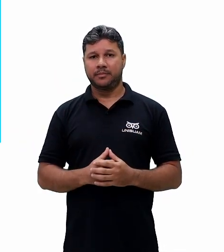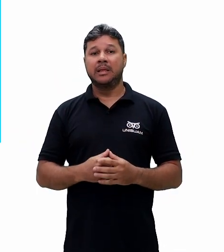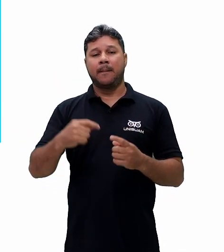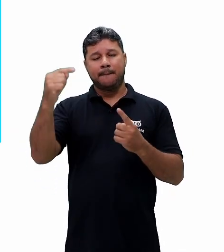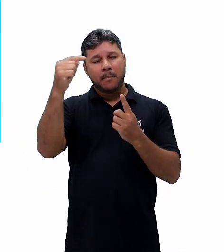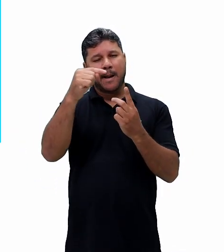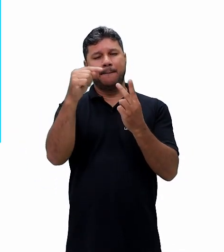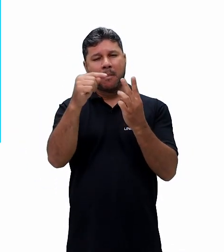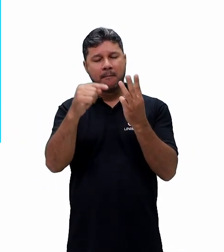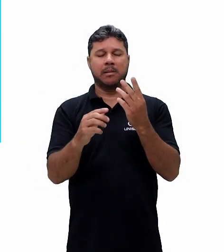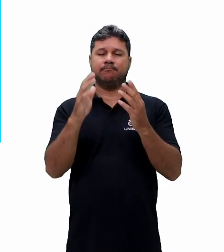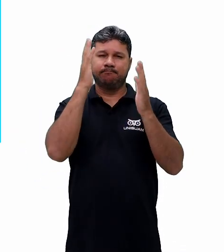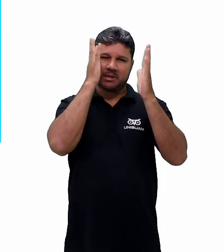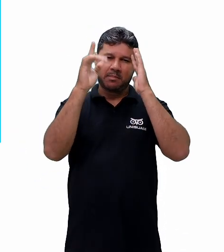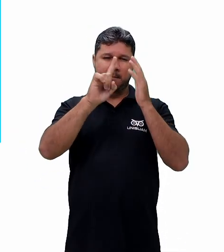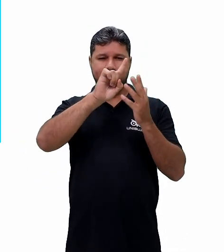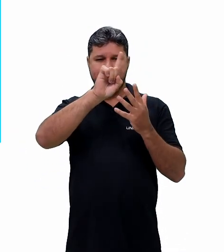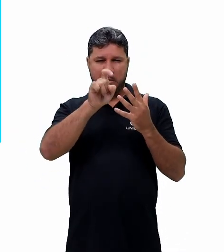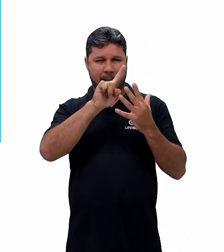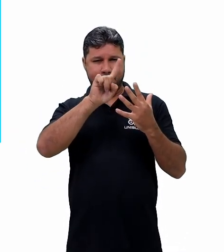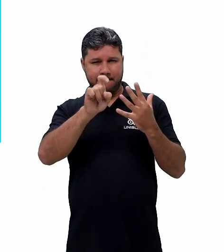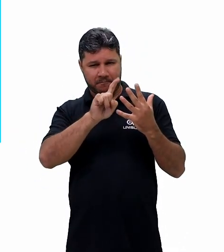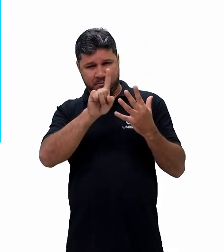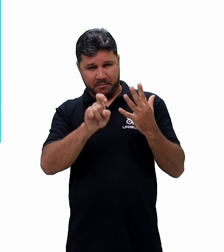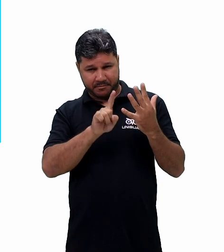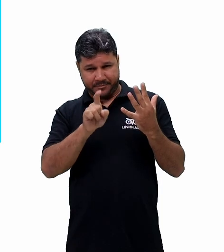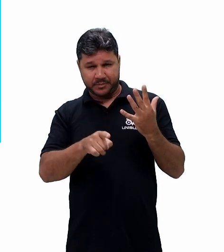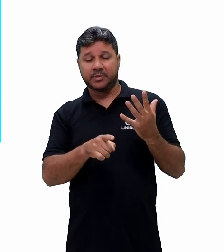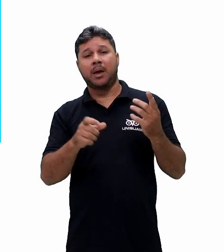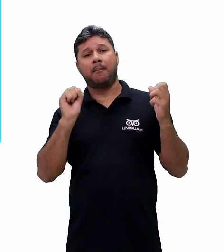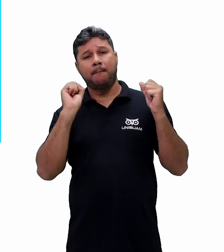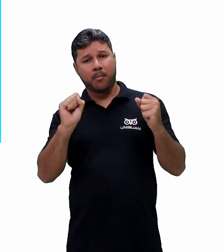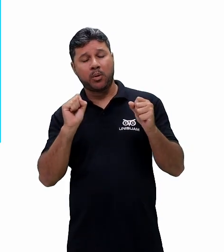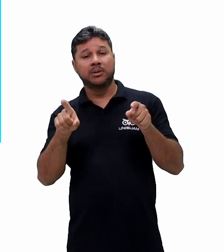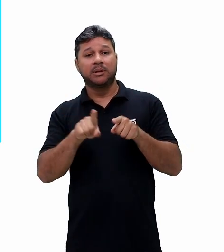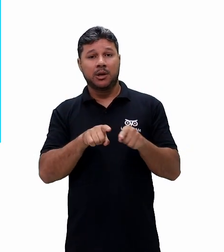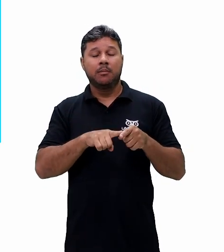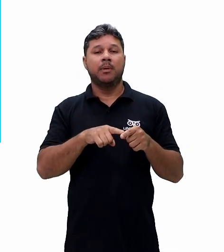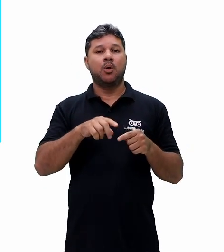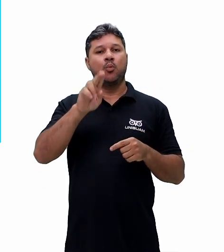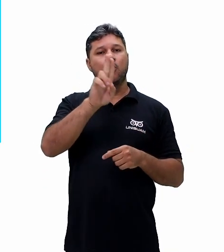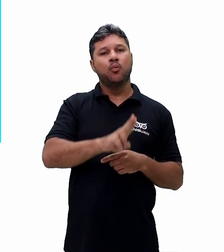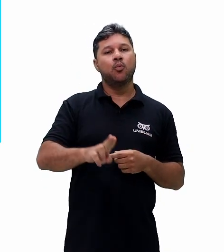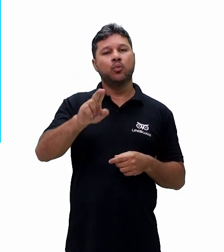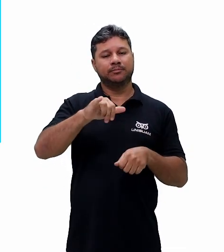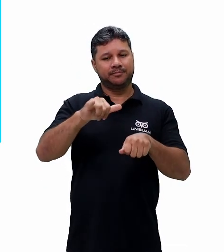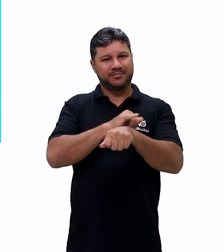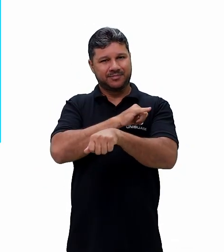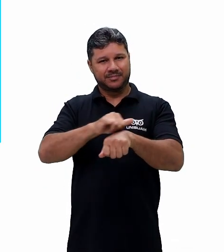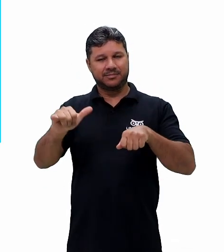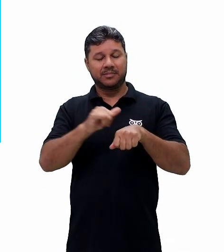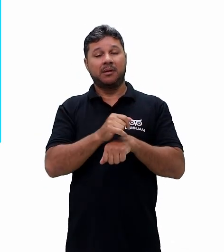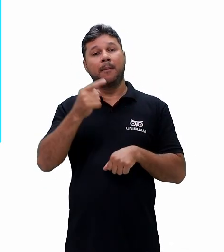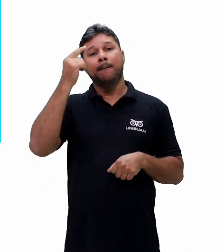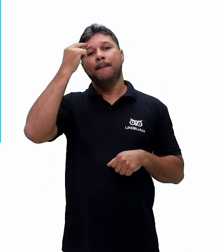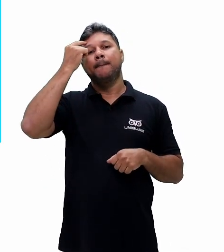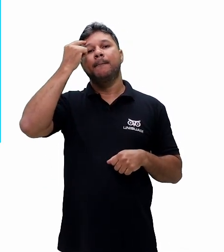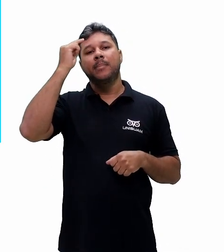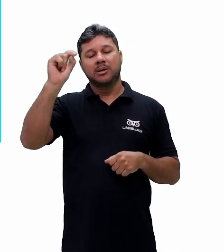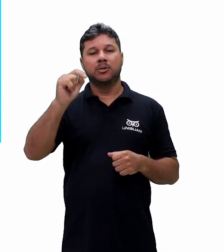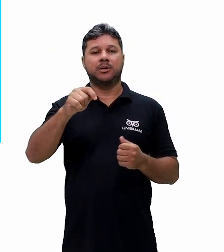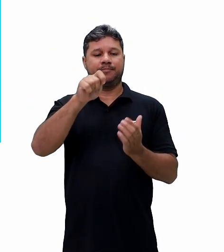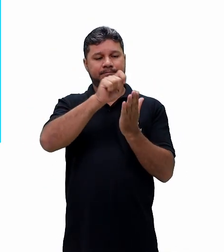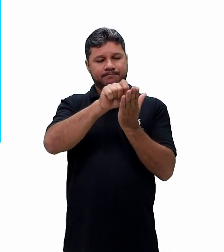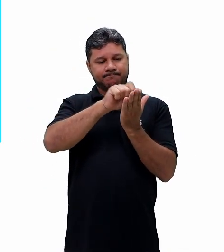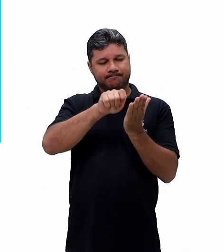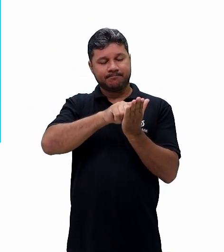muscular? Então, todas essas variáveis podem e devem ser manipuladas quando se